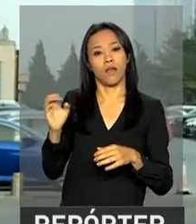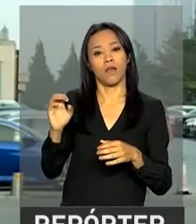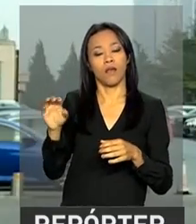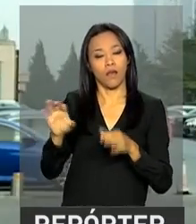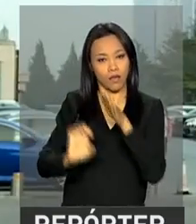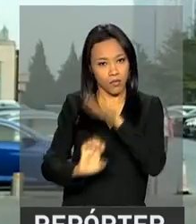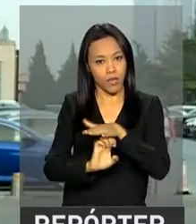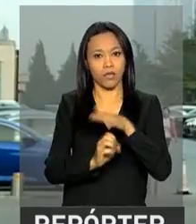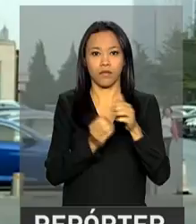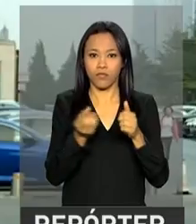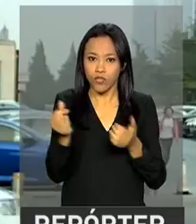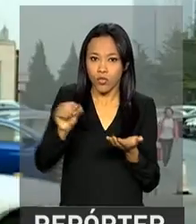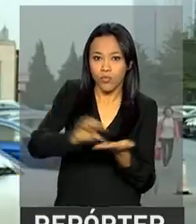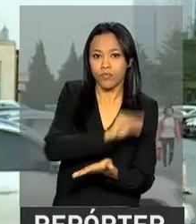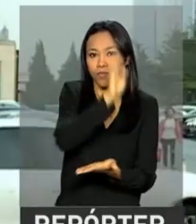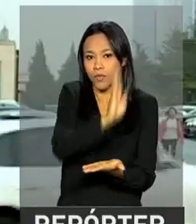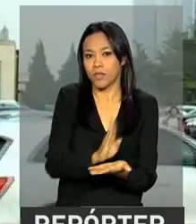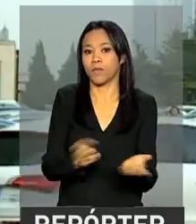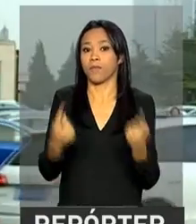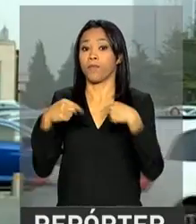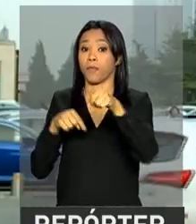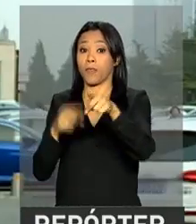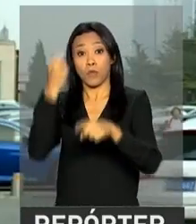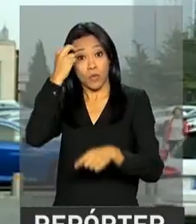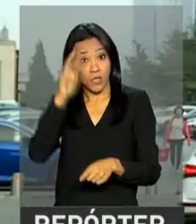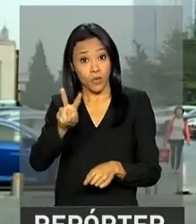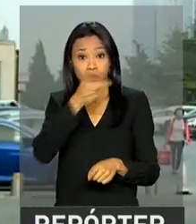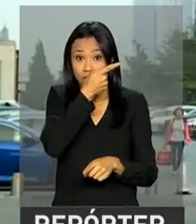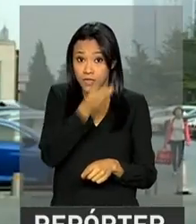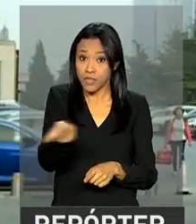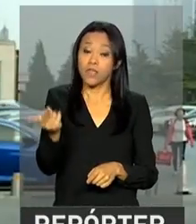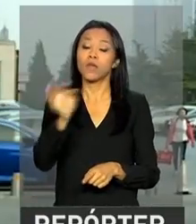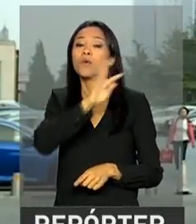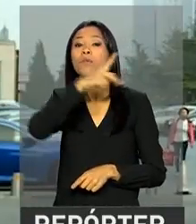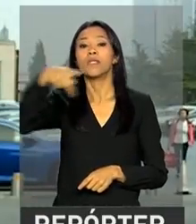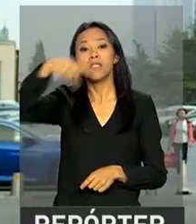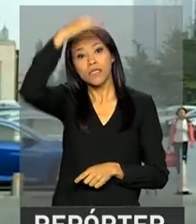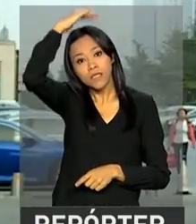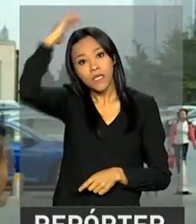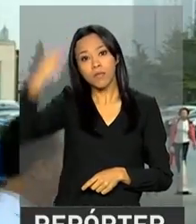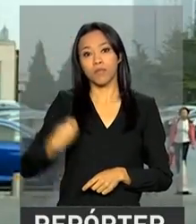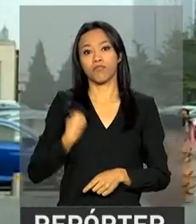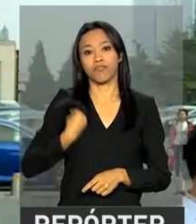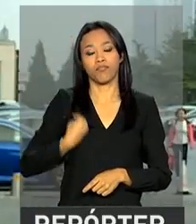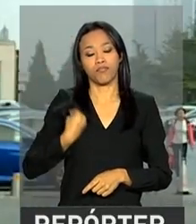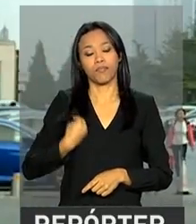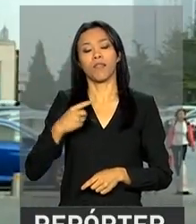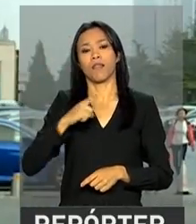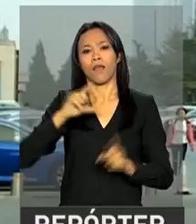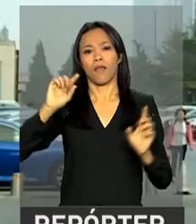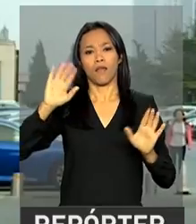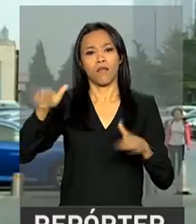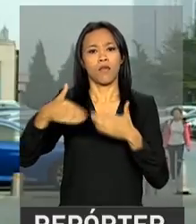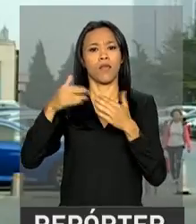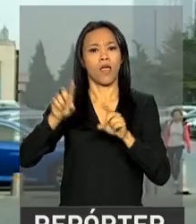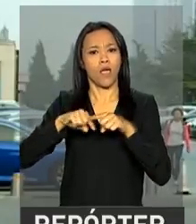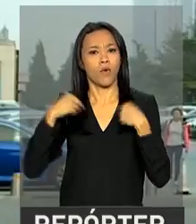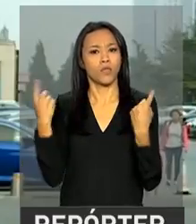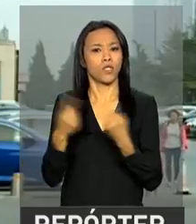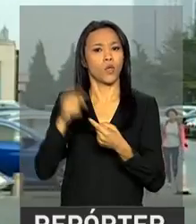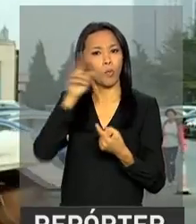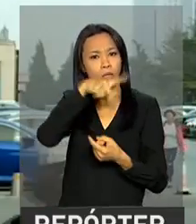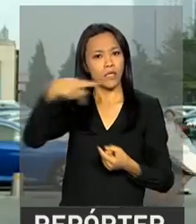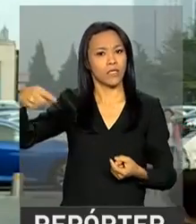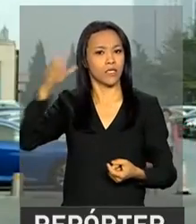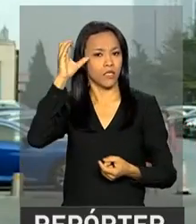sexta-feira, segundo dia da visita, Michel Temer cumpre agenda oficial de chefe de Estado e se reúne com o presidente Xi Jinping